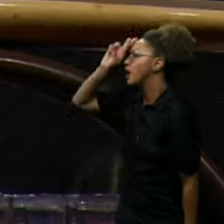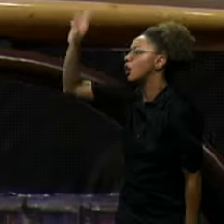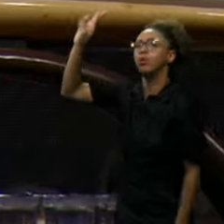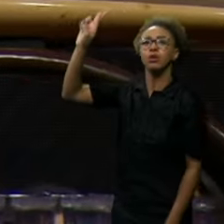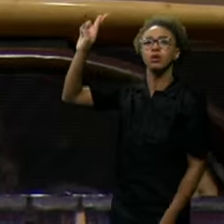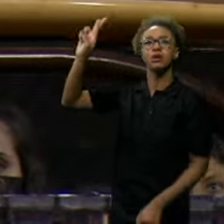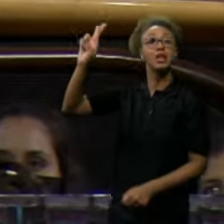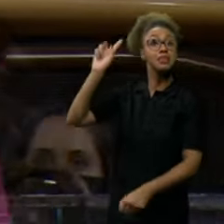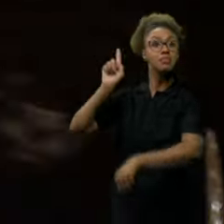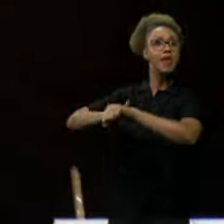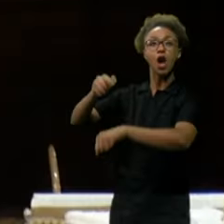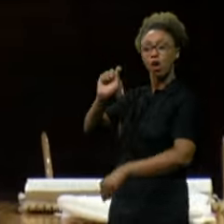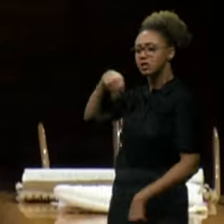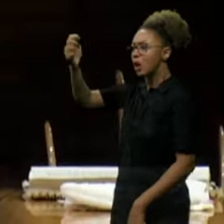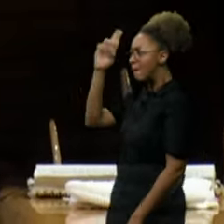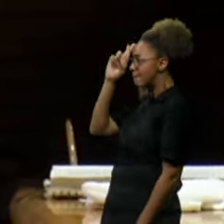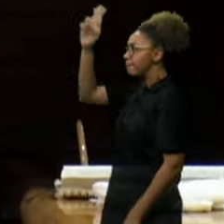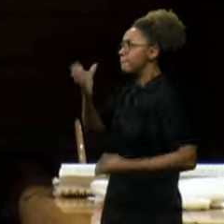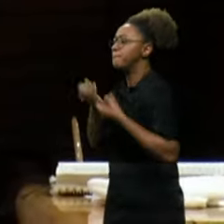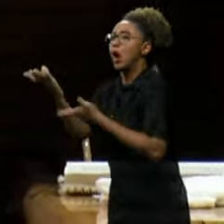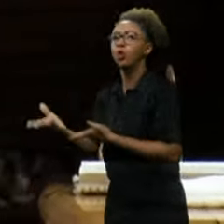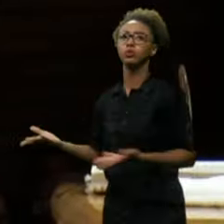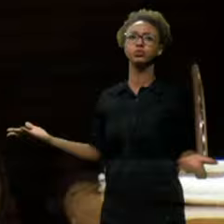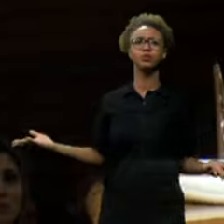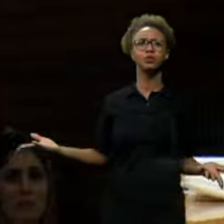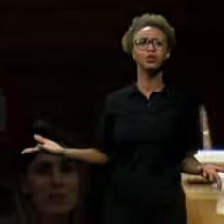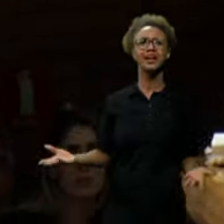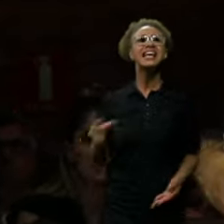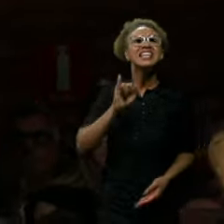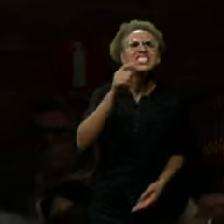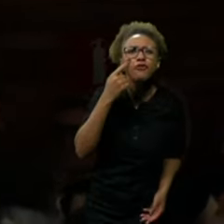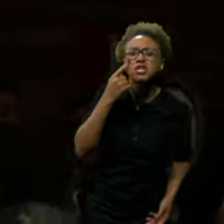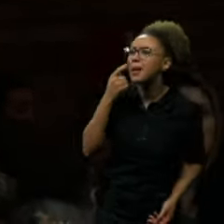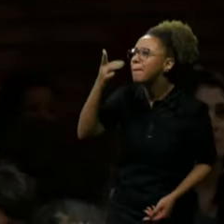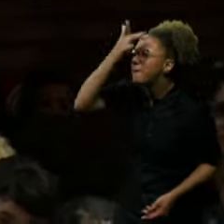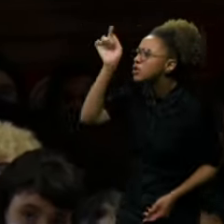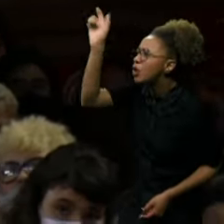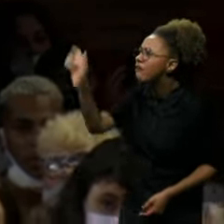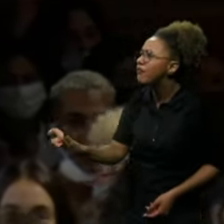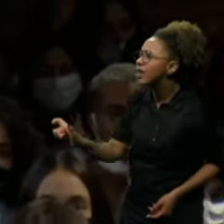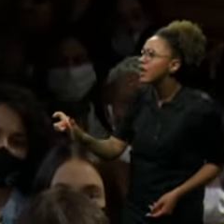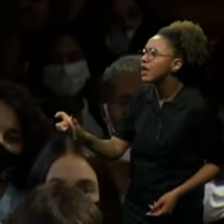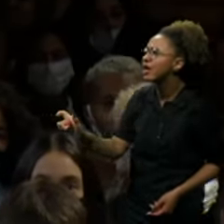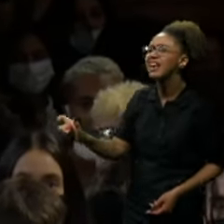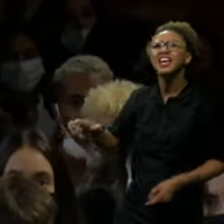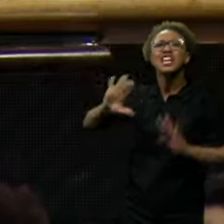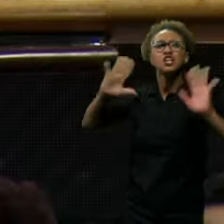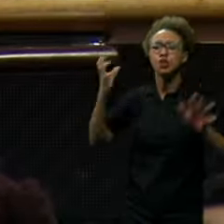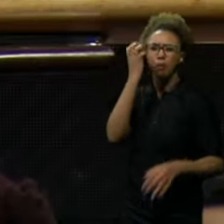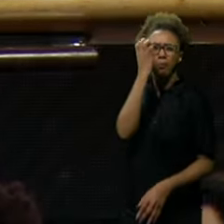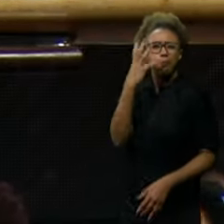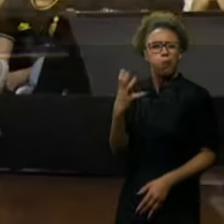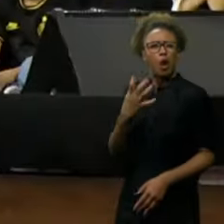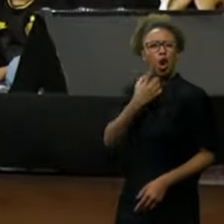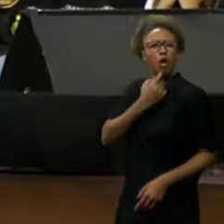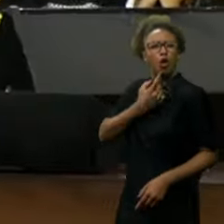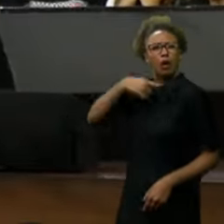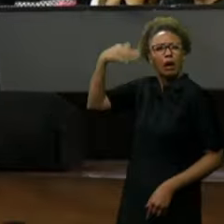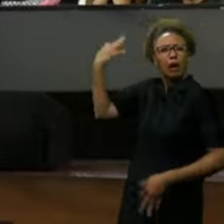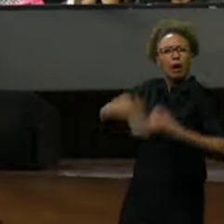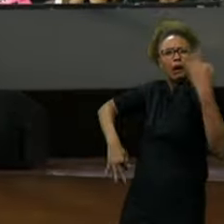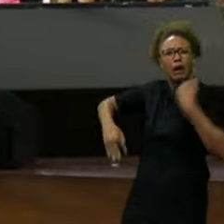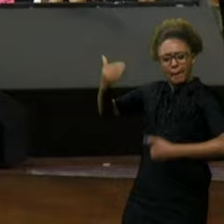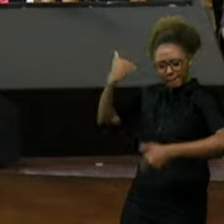Senhor você olhar para uma pessoa vou piada ferida